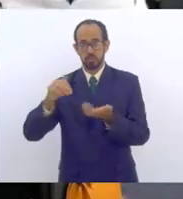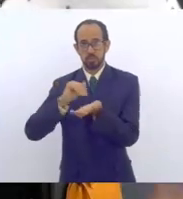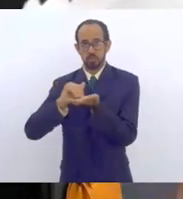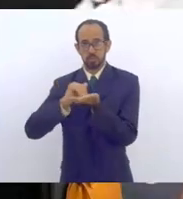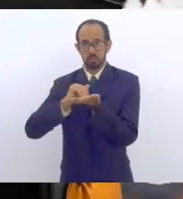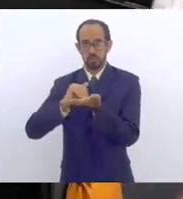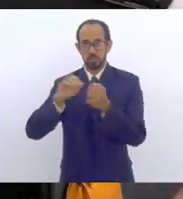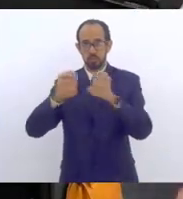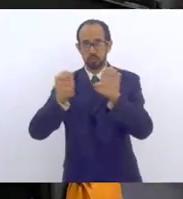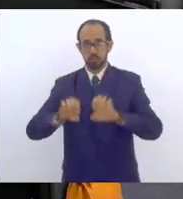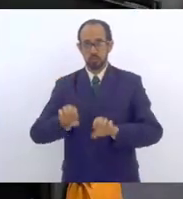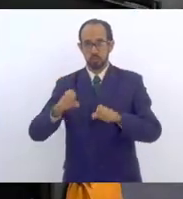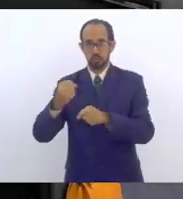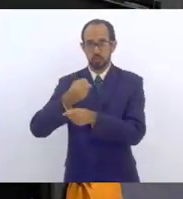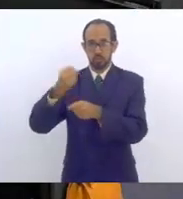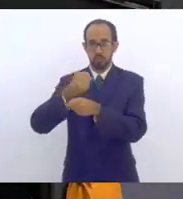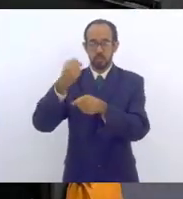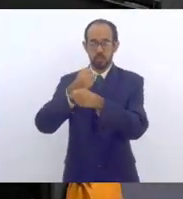obras